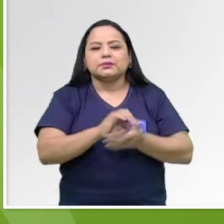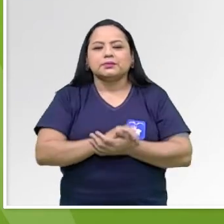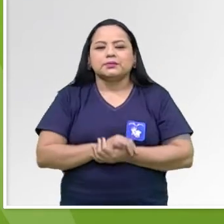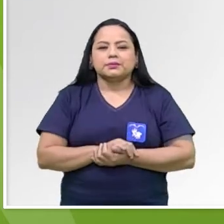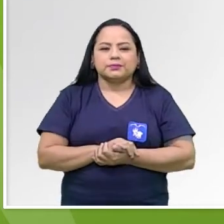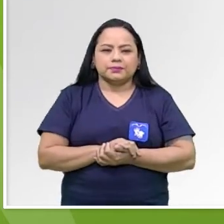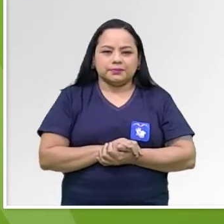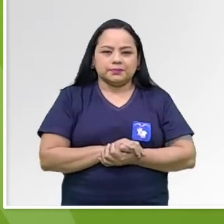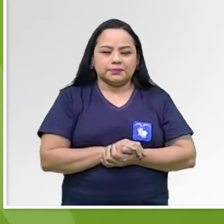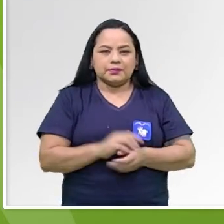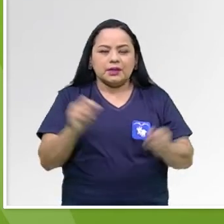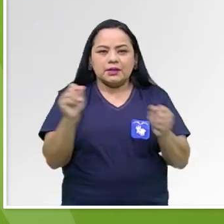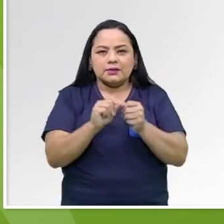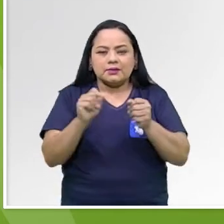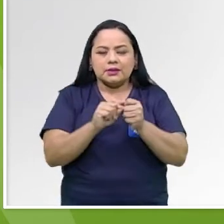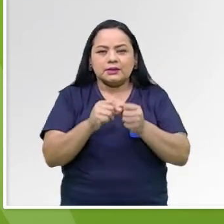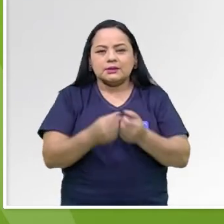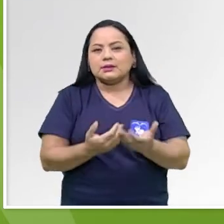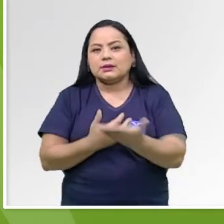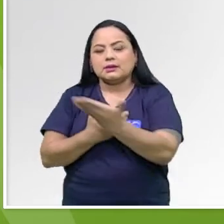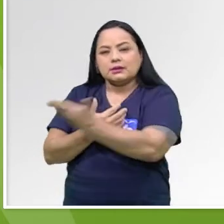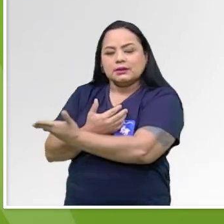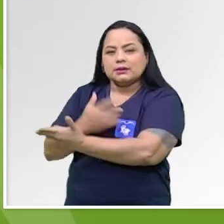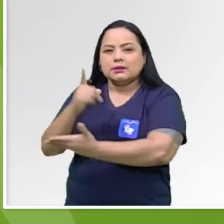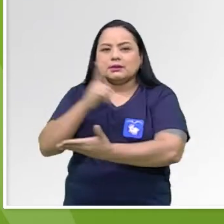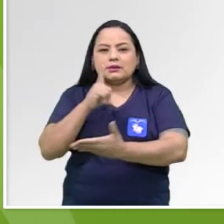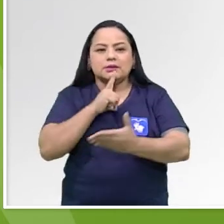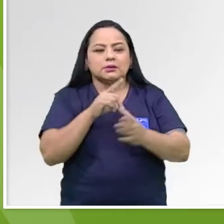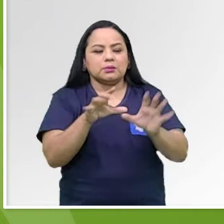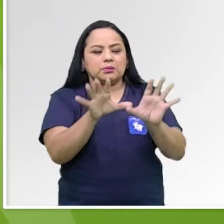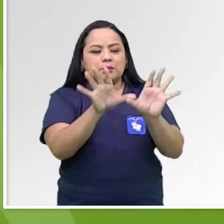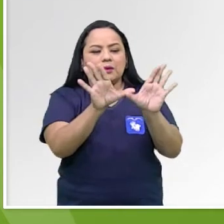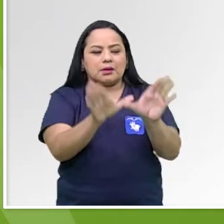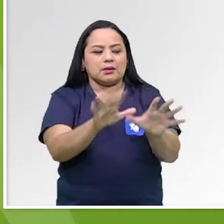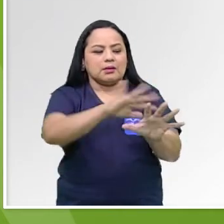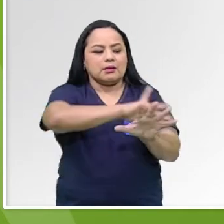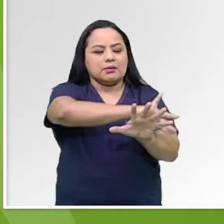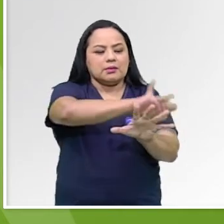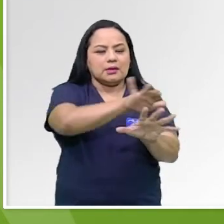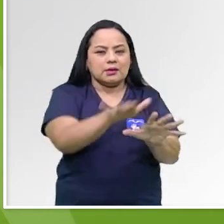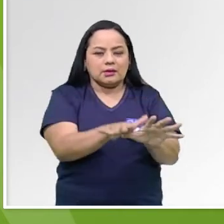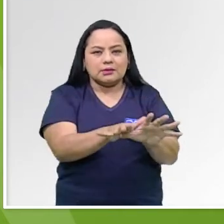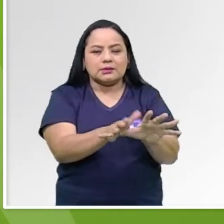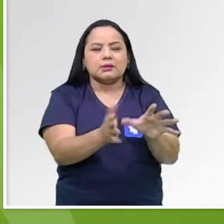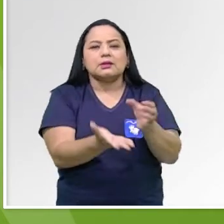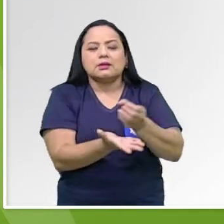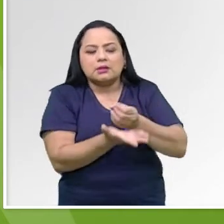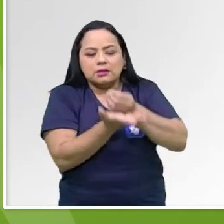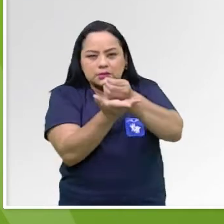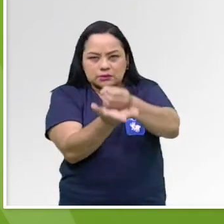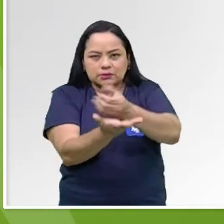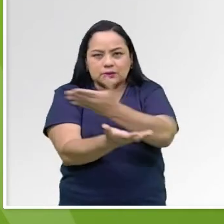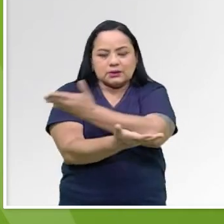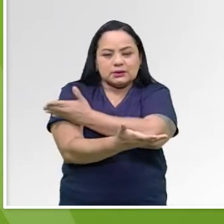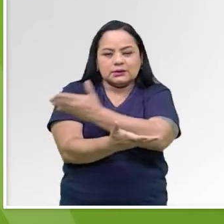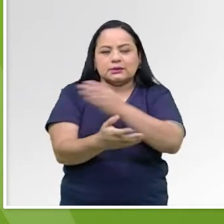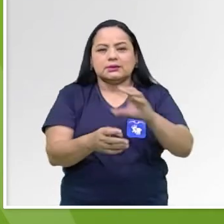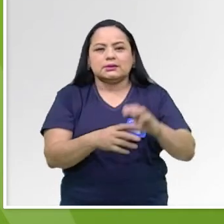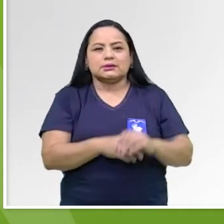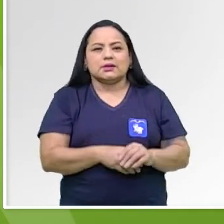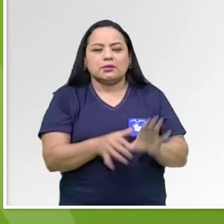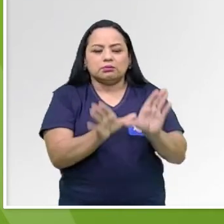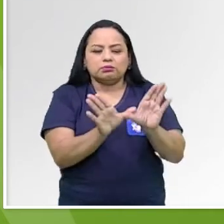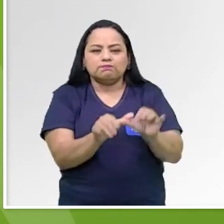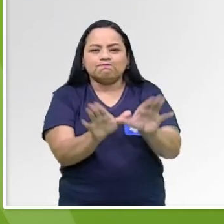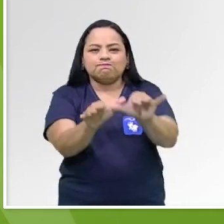anteriores e faz com que eles tenham uma espécie de asa. E essas asinhas ajudam esses quirópteros a